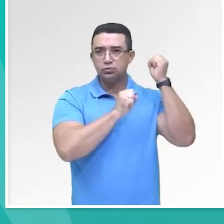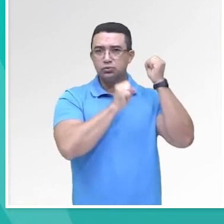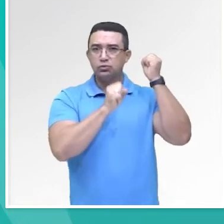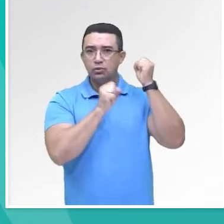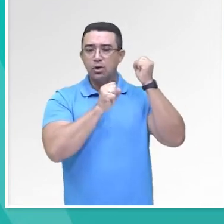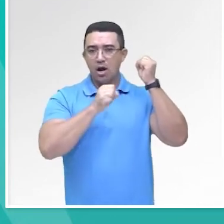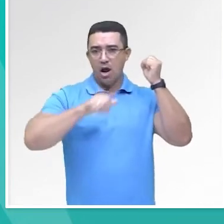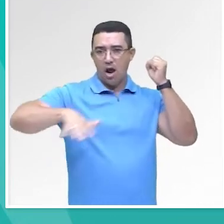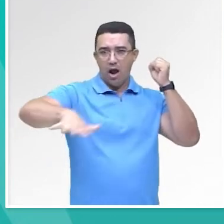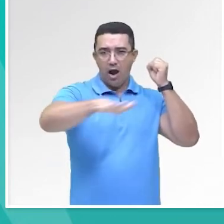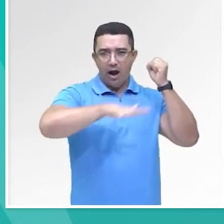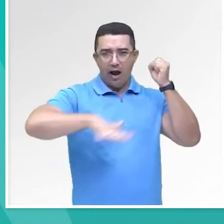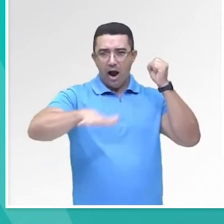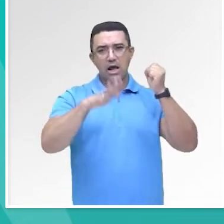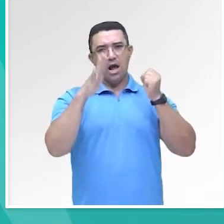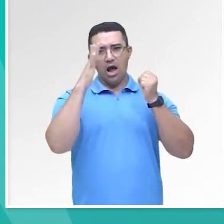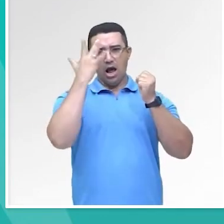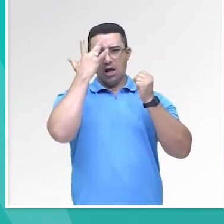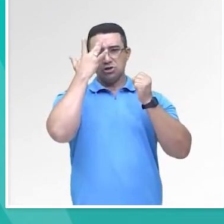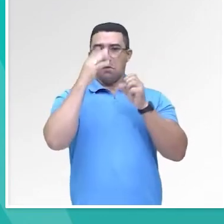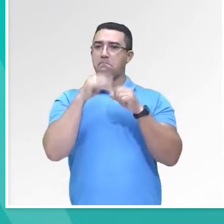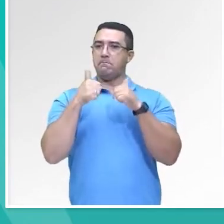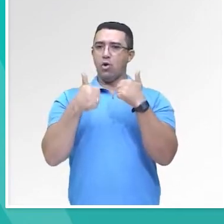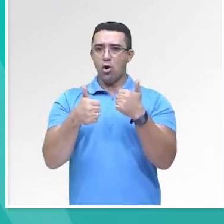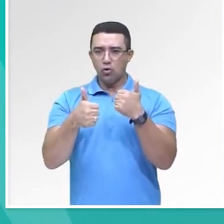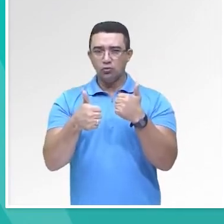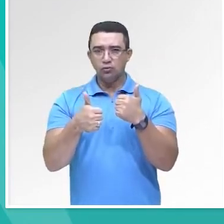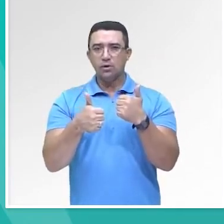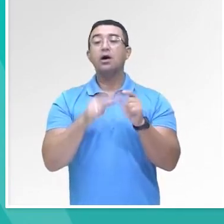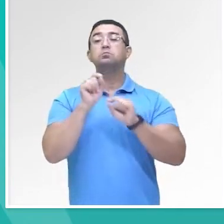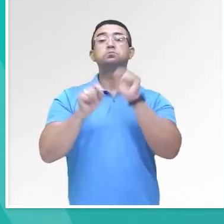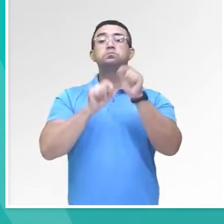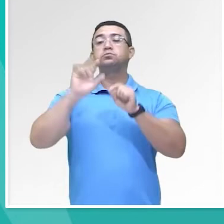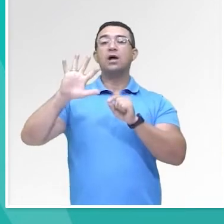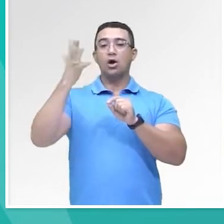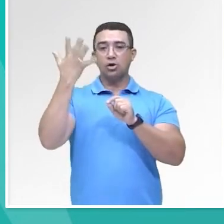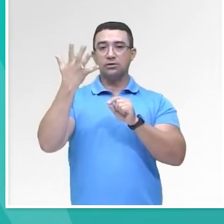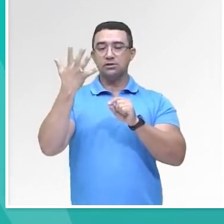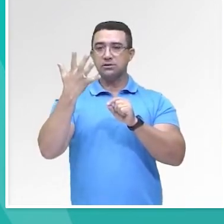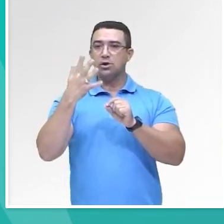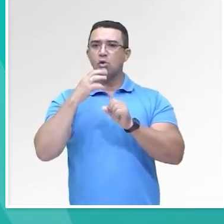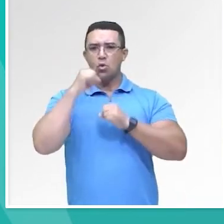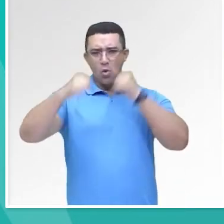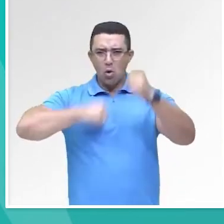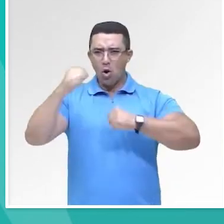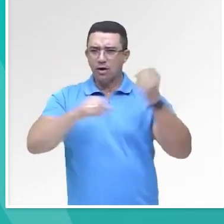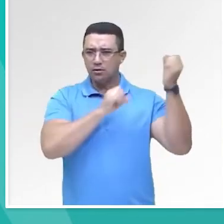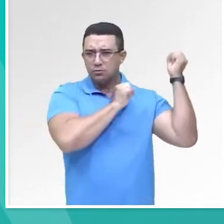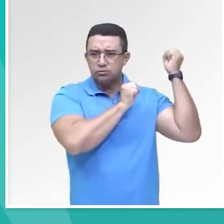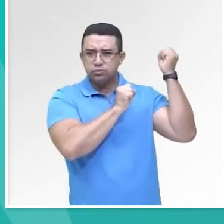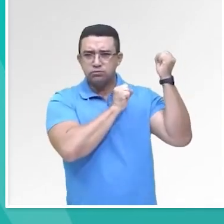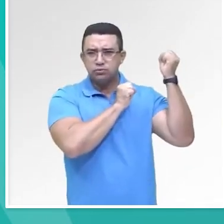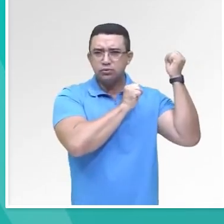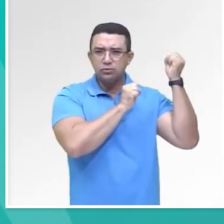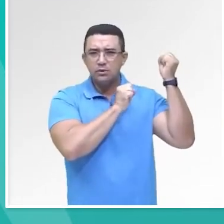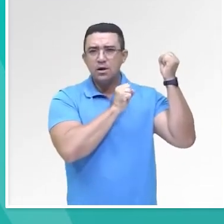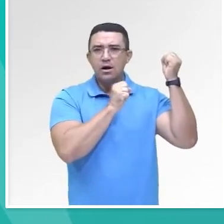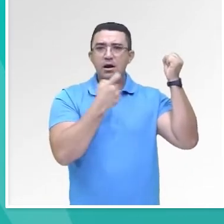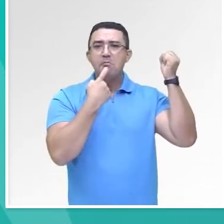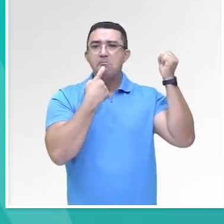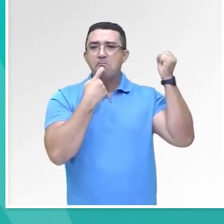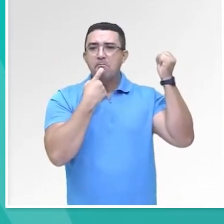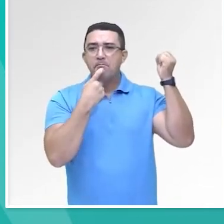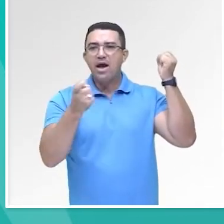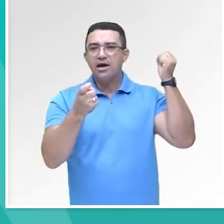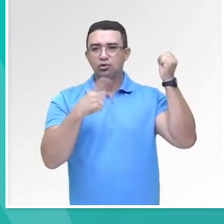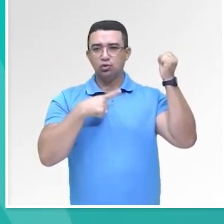ele achar mais confortável, e ele vai fazer este percurso correndo. Chegou na caixa de apoio, ele